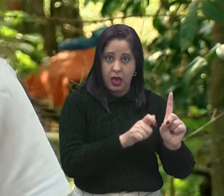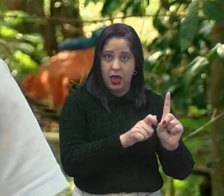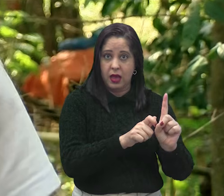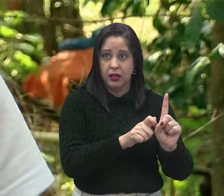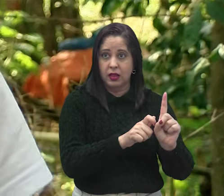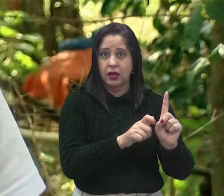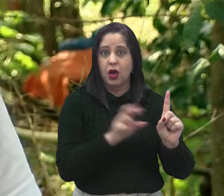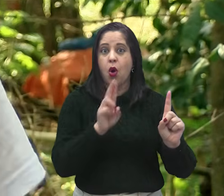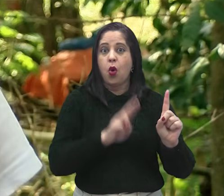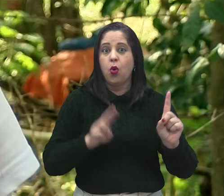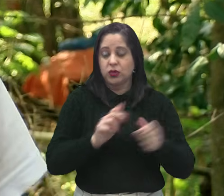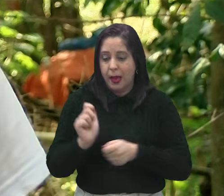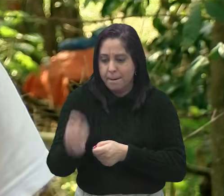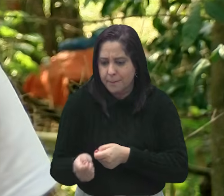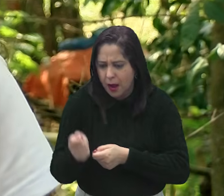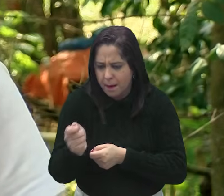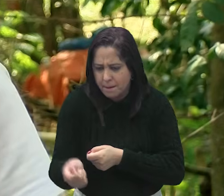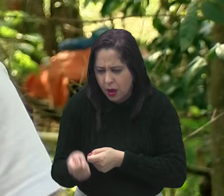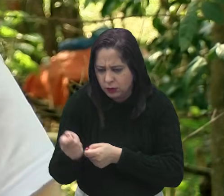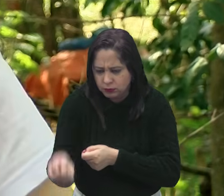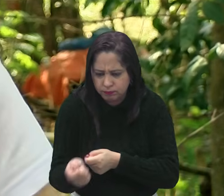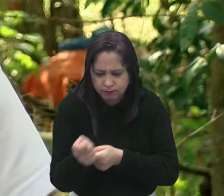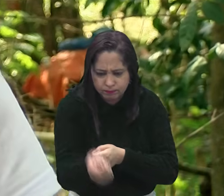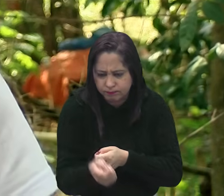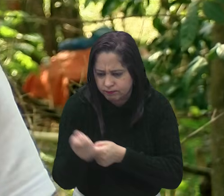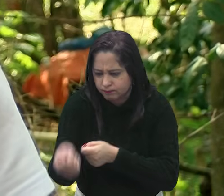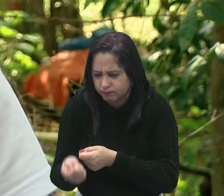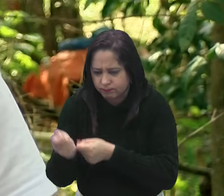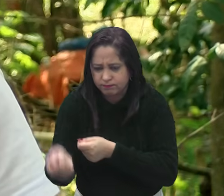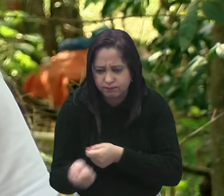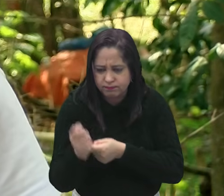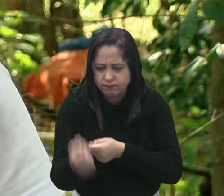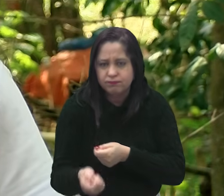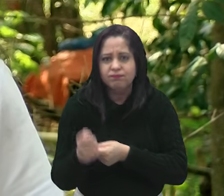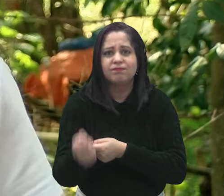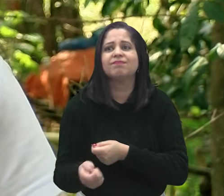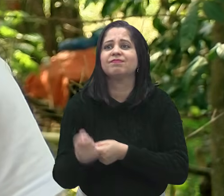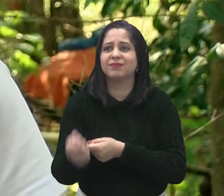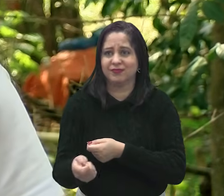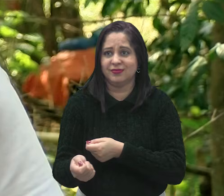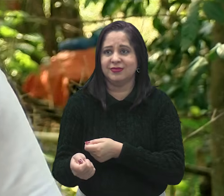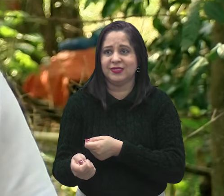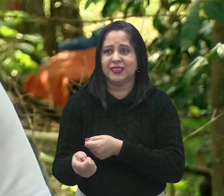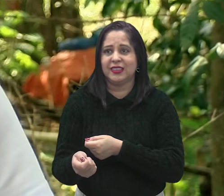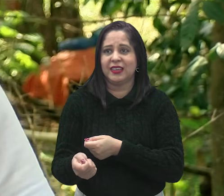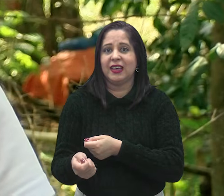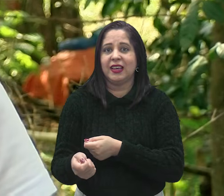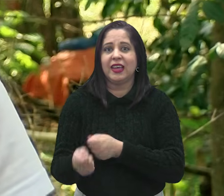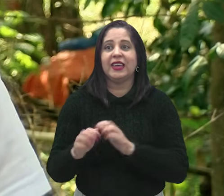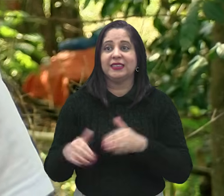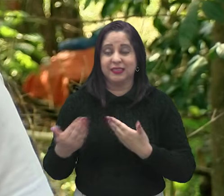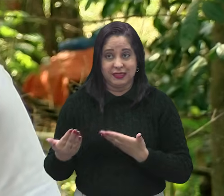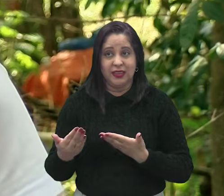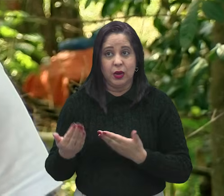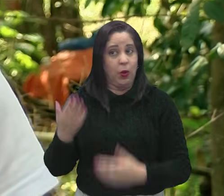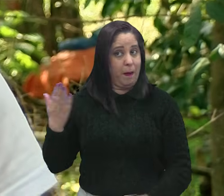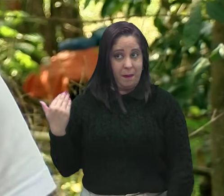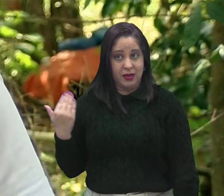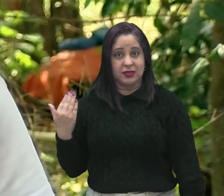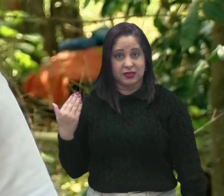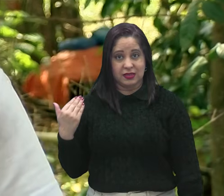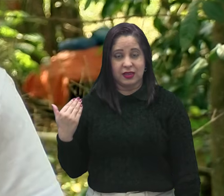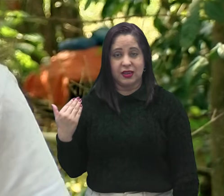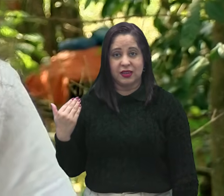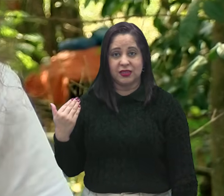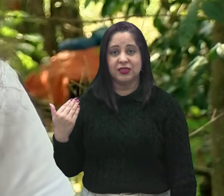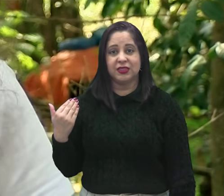dura, então ela vinha com picareta para afofar a terra. Então no começo, quando nós começamos a fazer aqui, nós